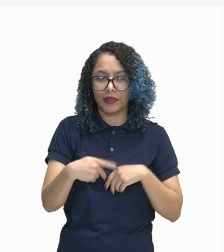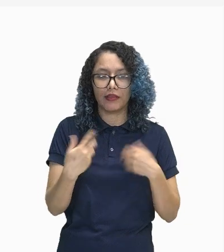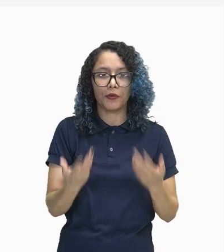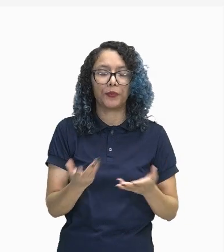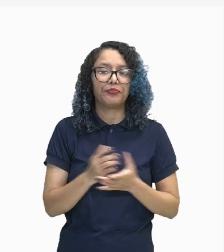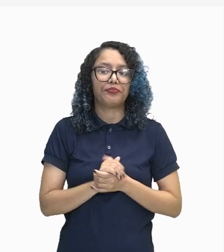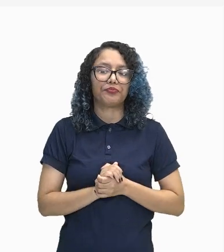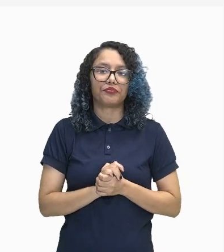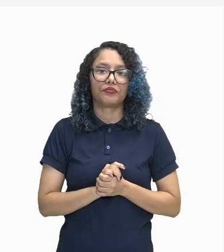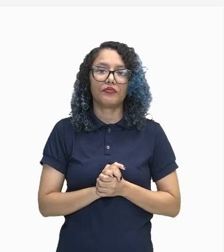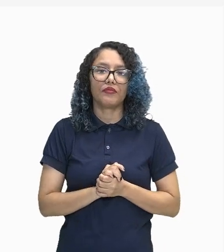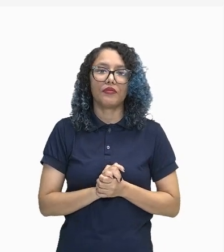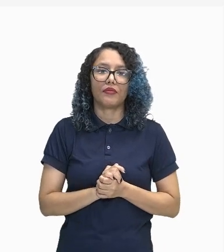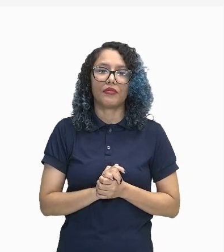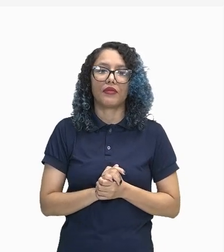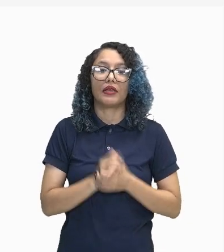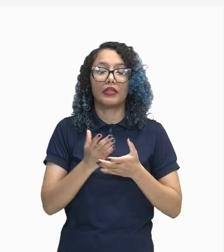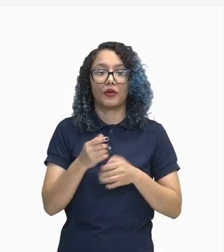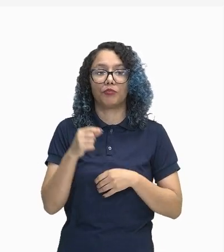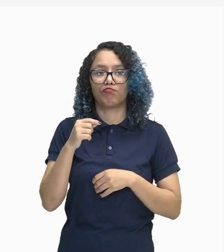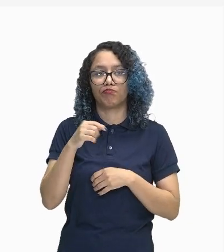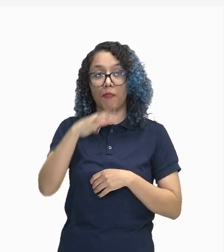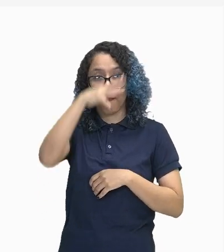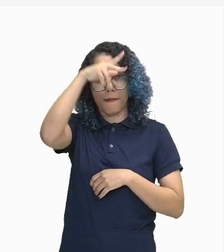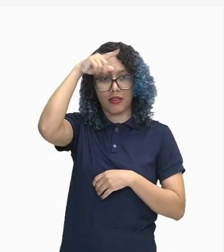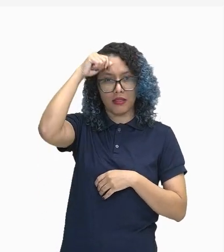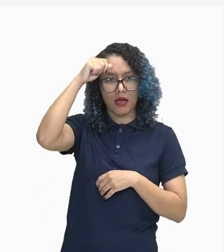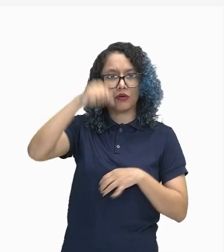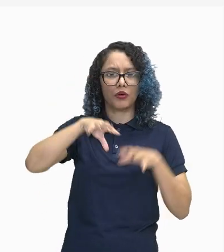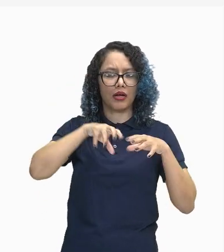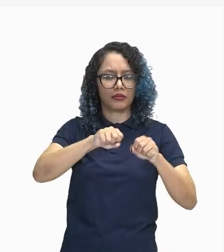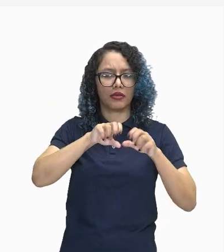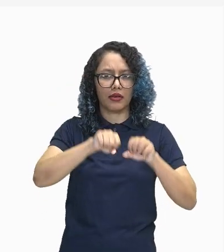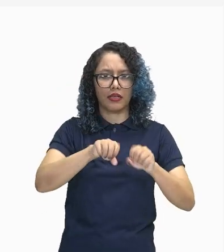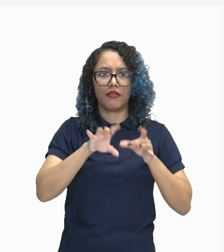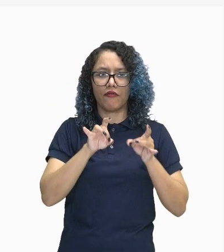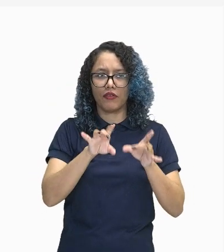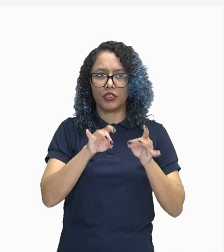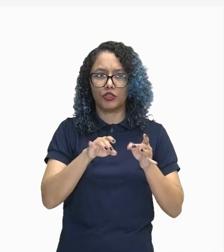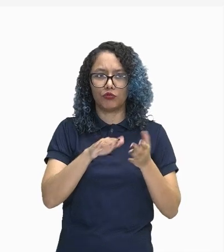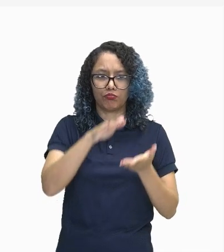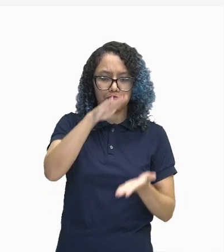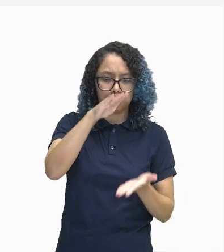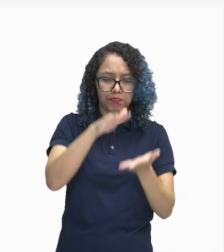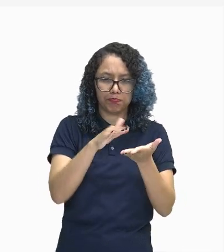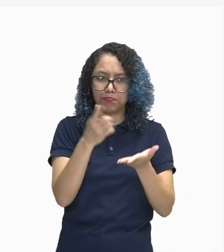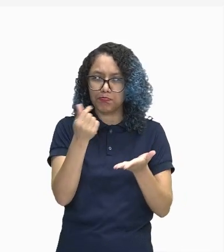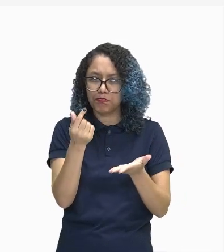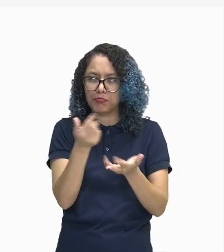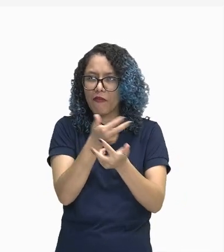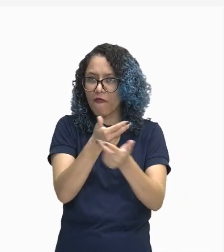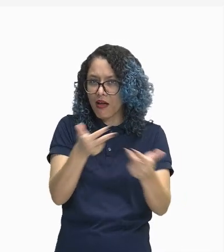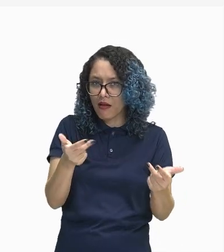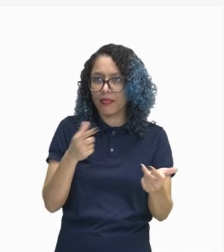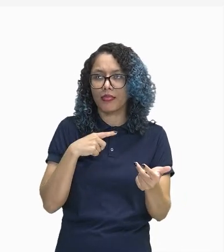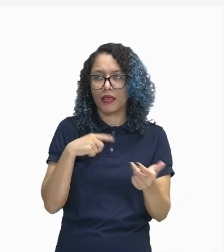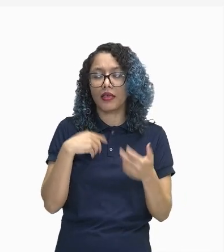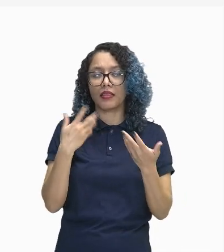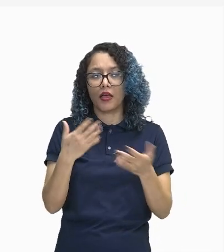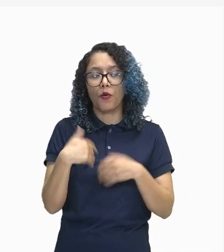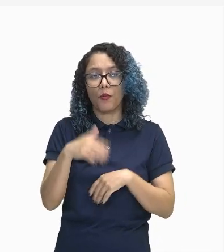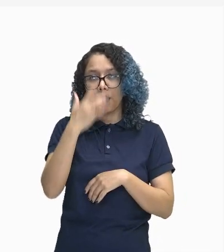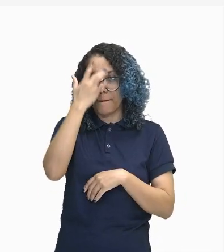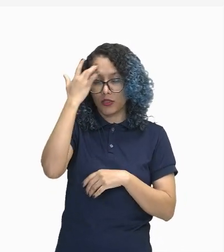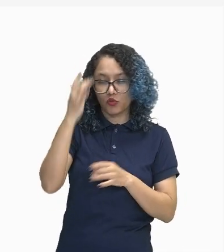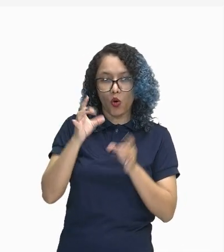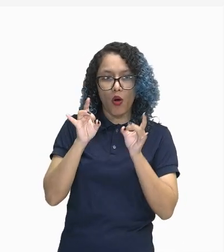a questão aí, ó. Em Manaus, o açaí é vendido em diferentes tamanhos e preços. Um vendedor